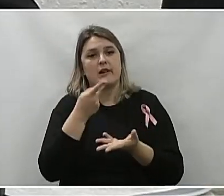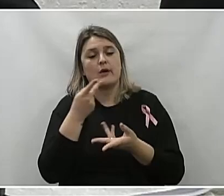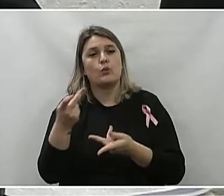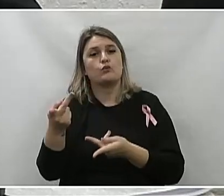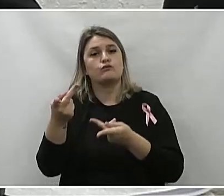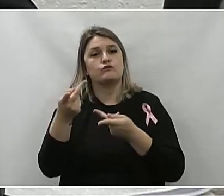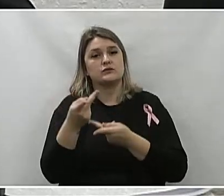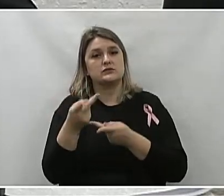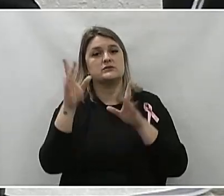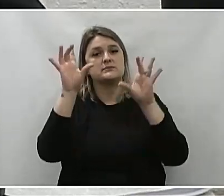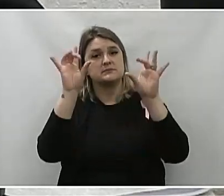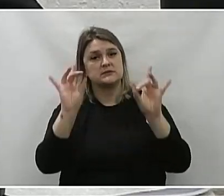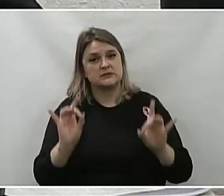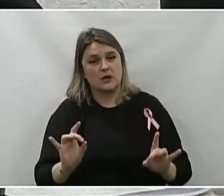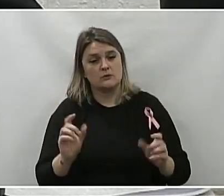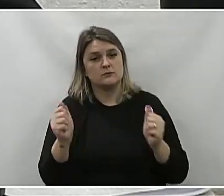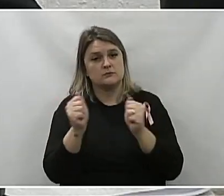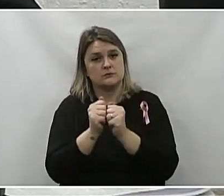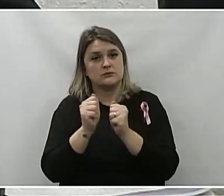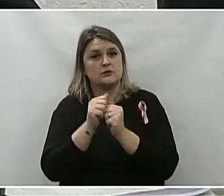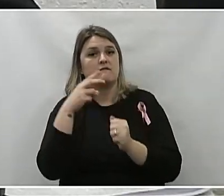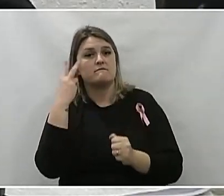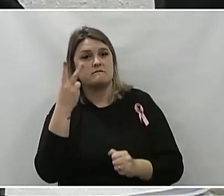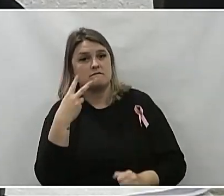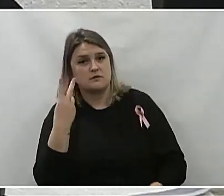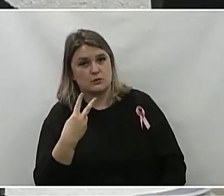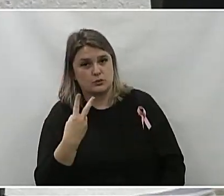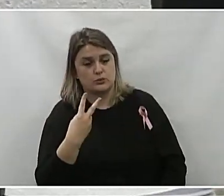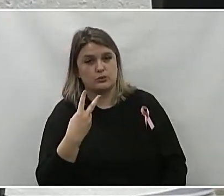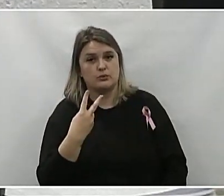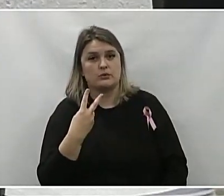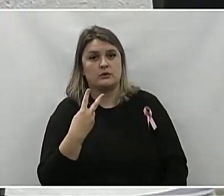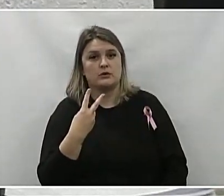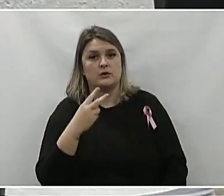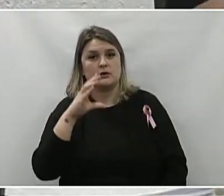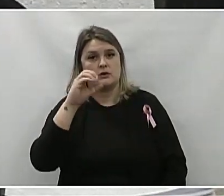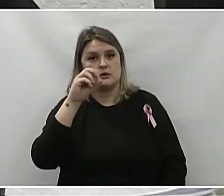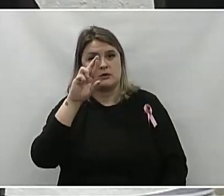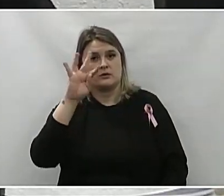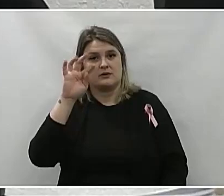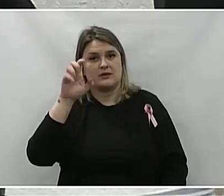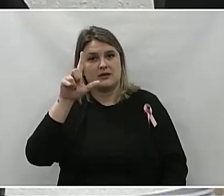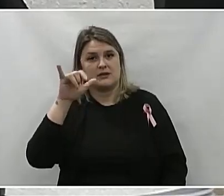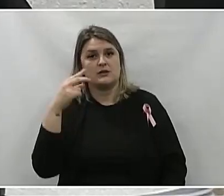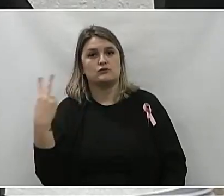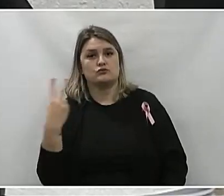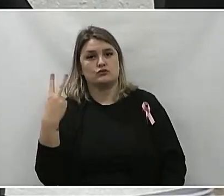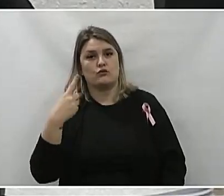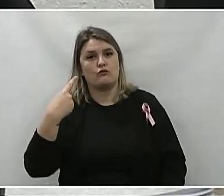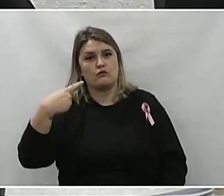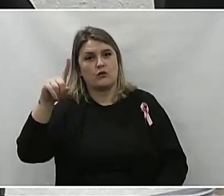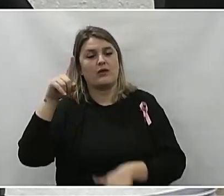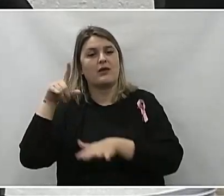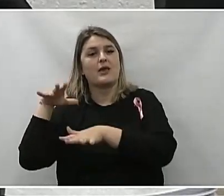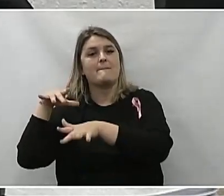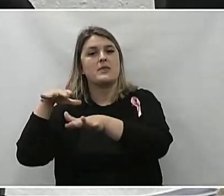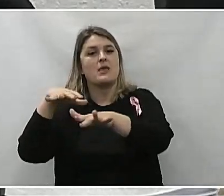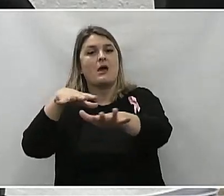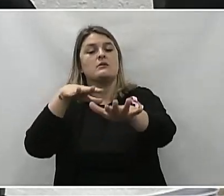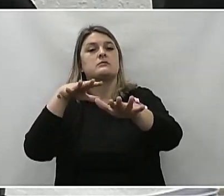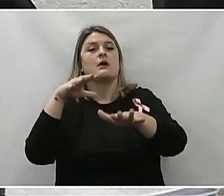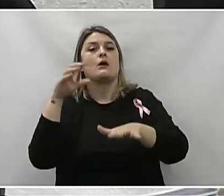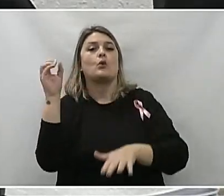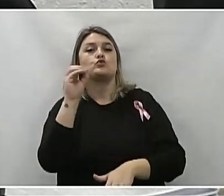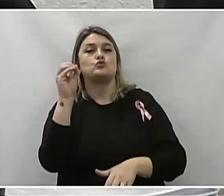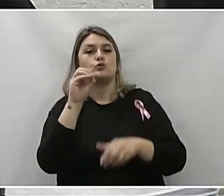ao convite juntamente com vereador nós tivemos na caminhada do outubro rosa